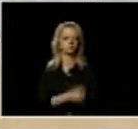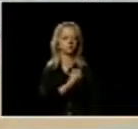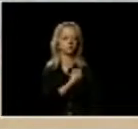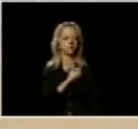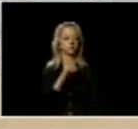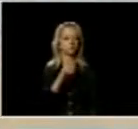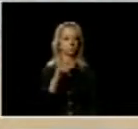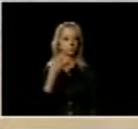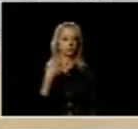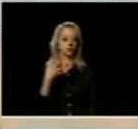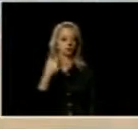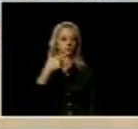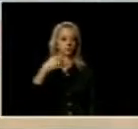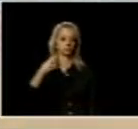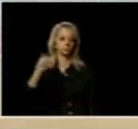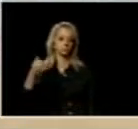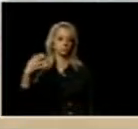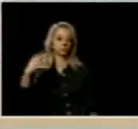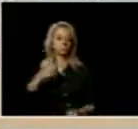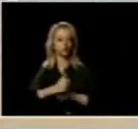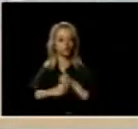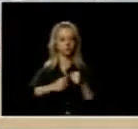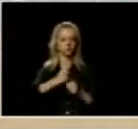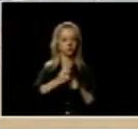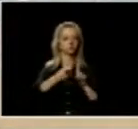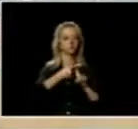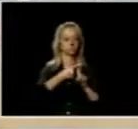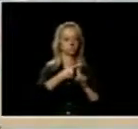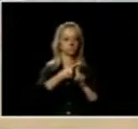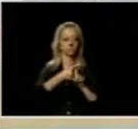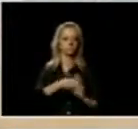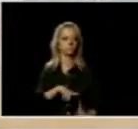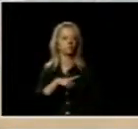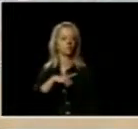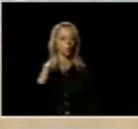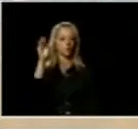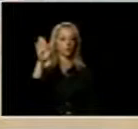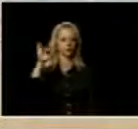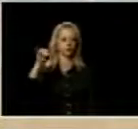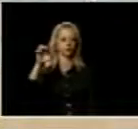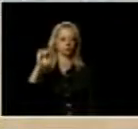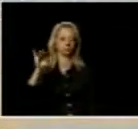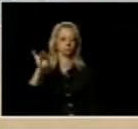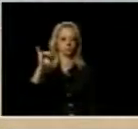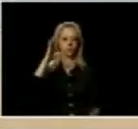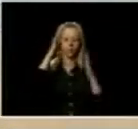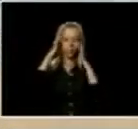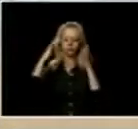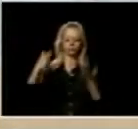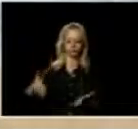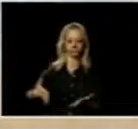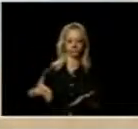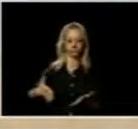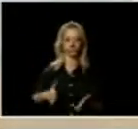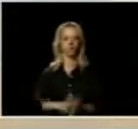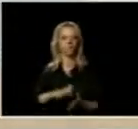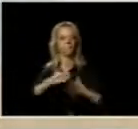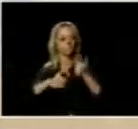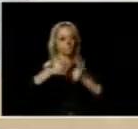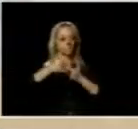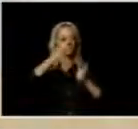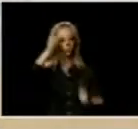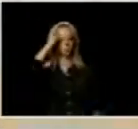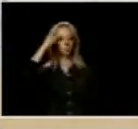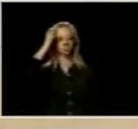64/2014, artigo 1º. Tendo por objetivo apoiar, incentivar a valorização e difusão das manifestações culturais,